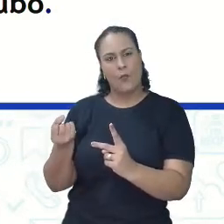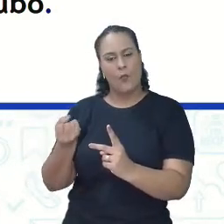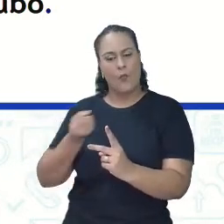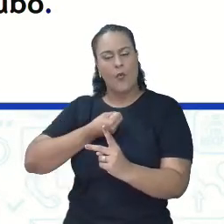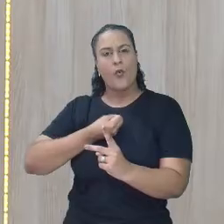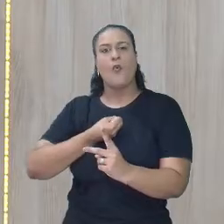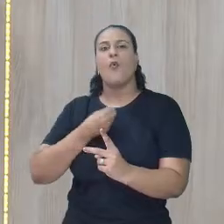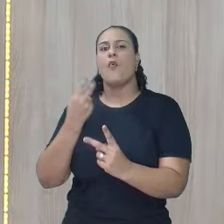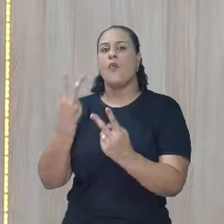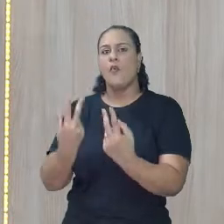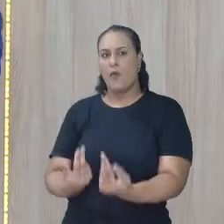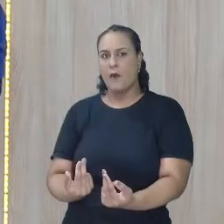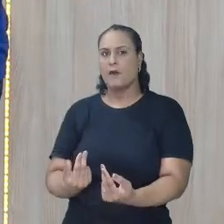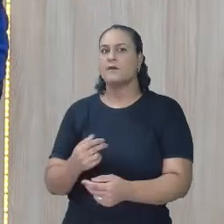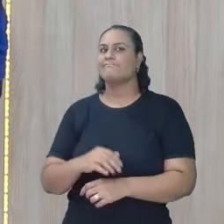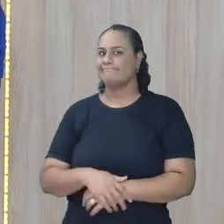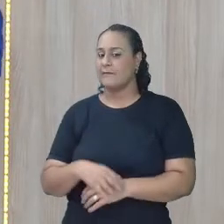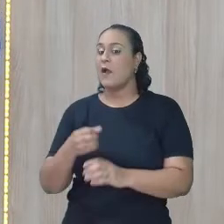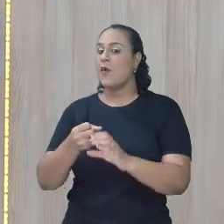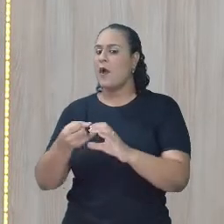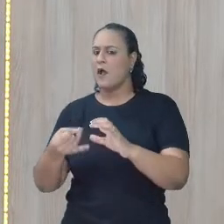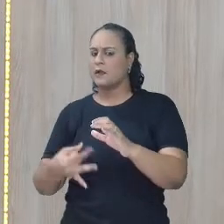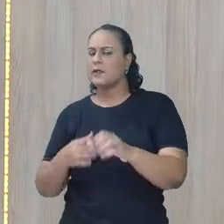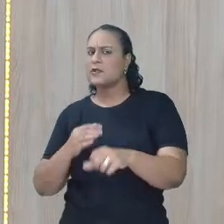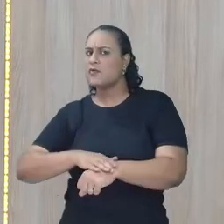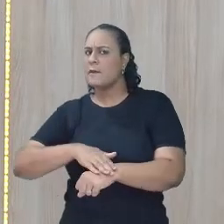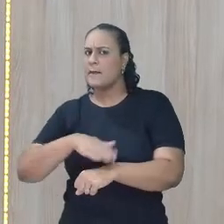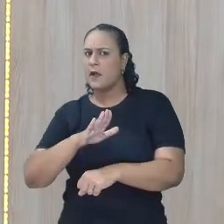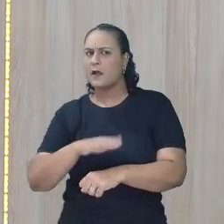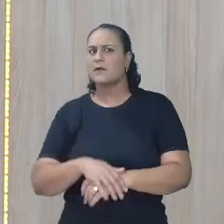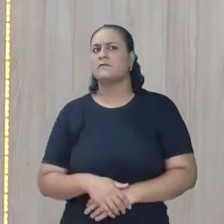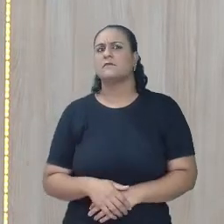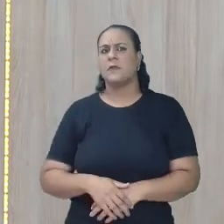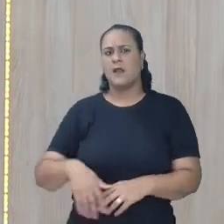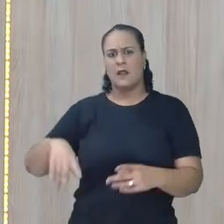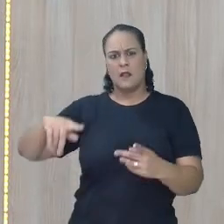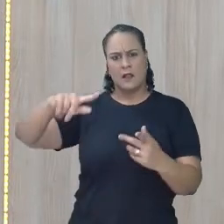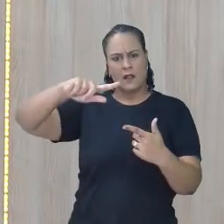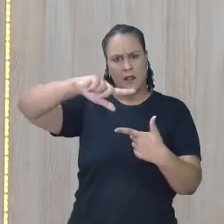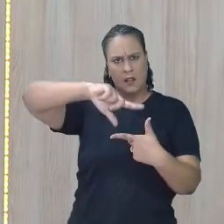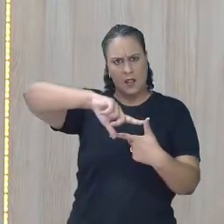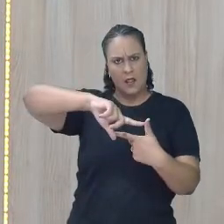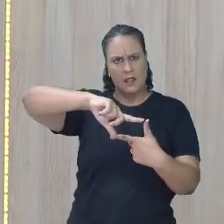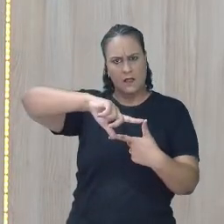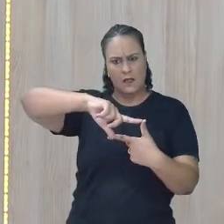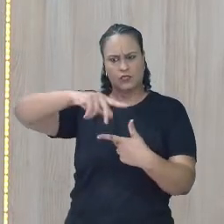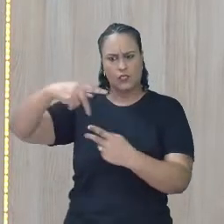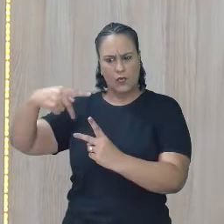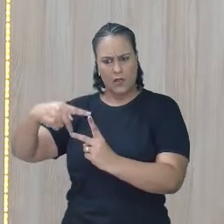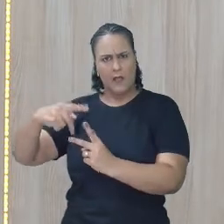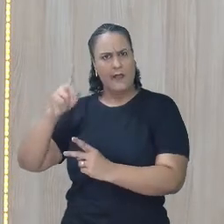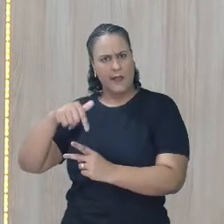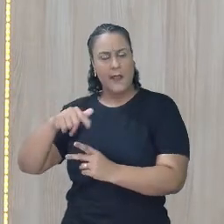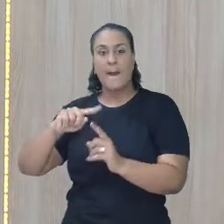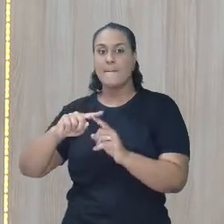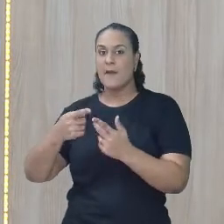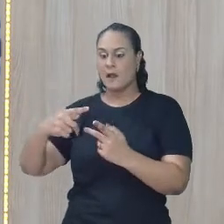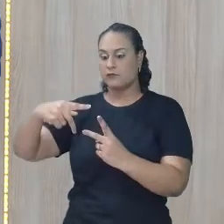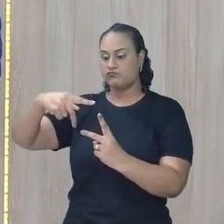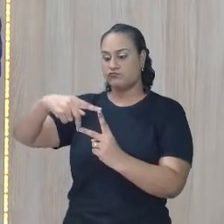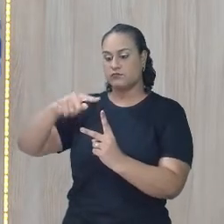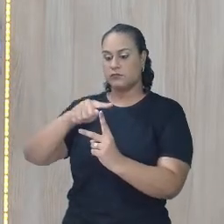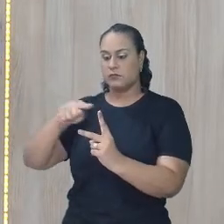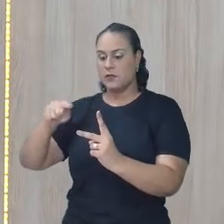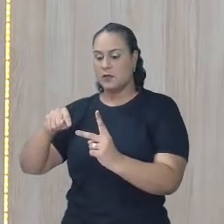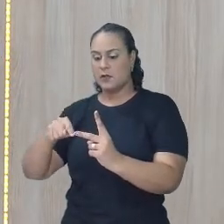ele atendesse mais uma característica. Ele deixa de ser retângulo? Não deixa. Mas, como todos os lados têm a mesma medida, a